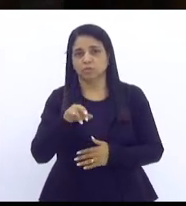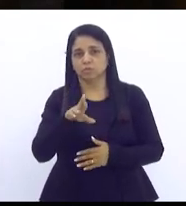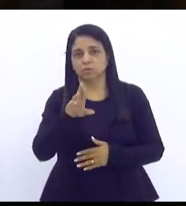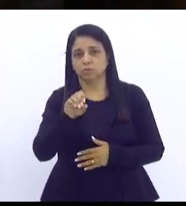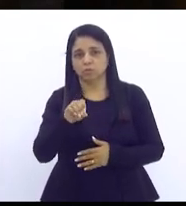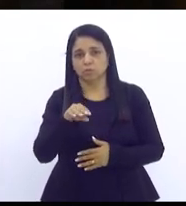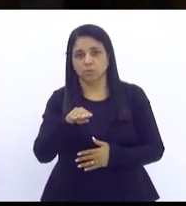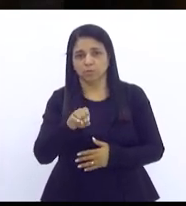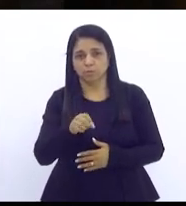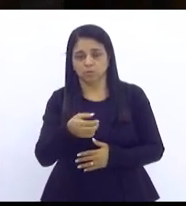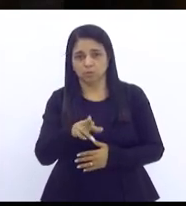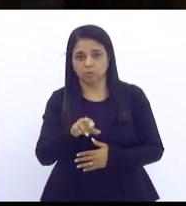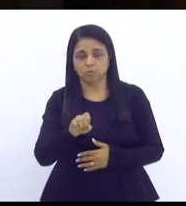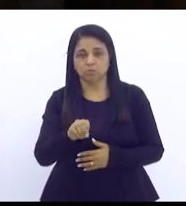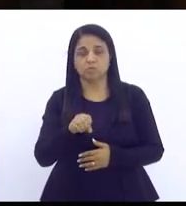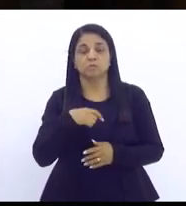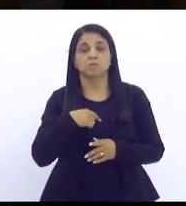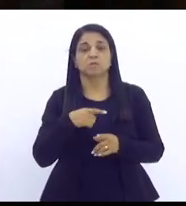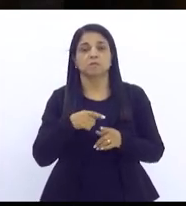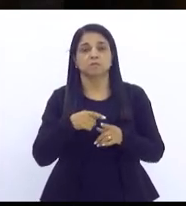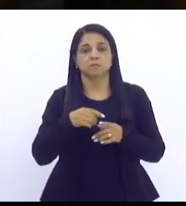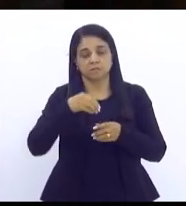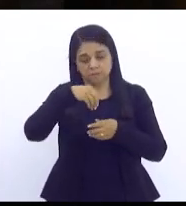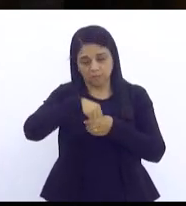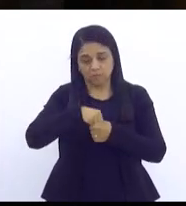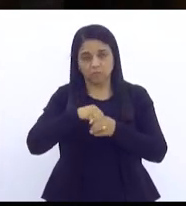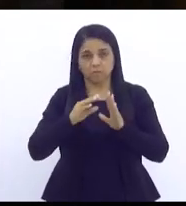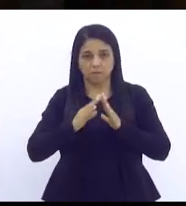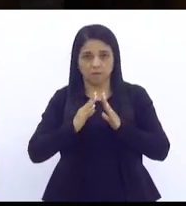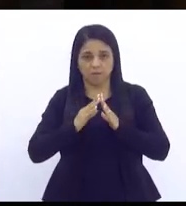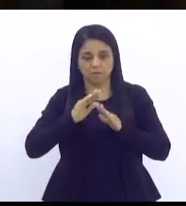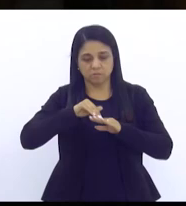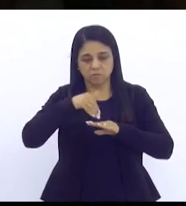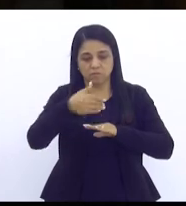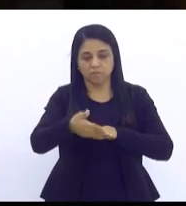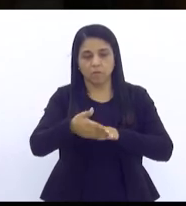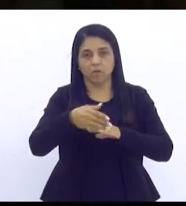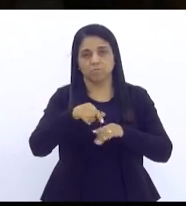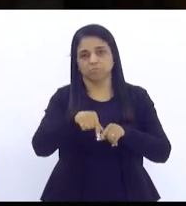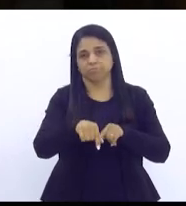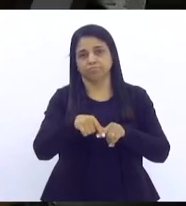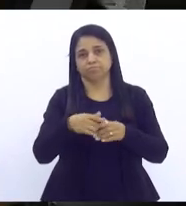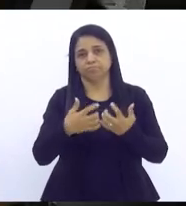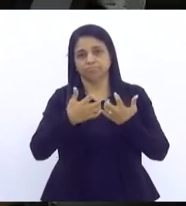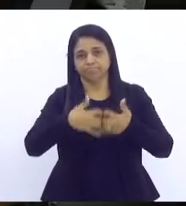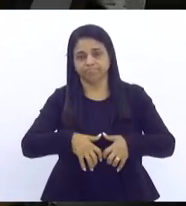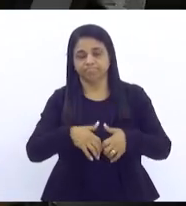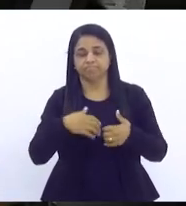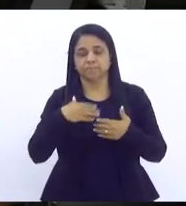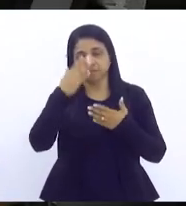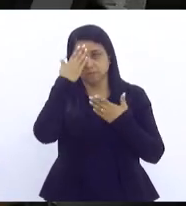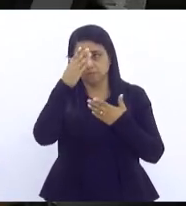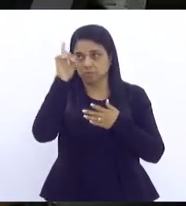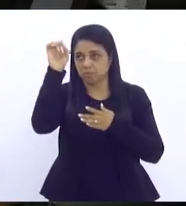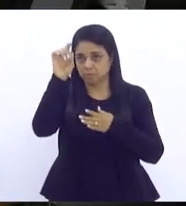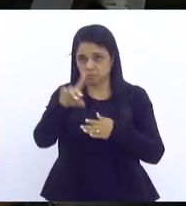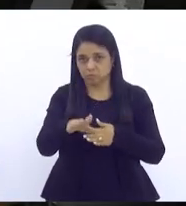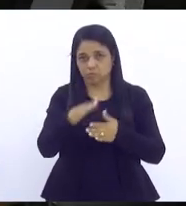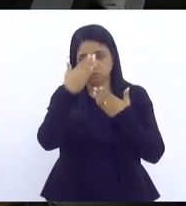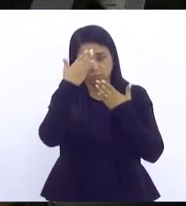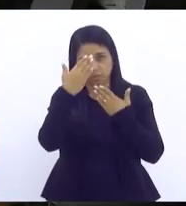residências e colocando nas calçadas. Tenho dito muito obrigado, que Deus nos abençoe a todos.